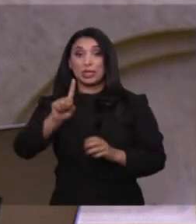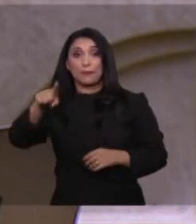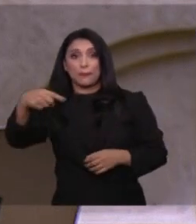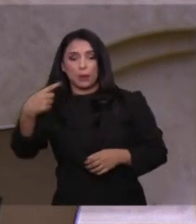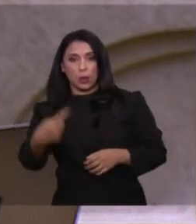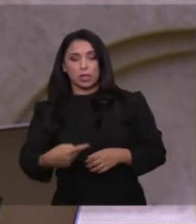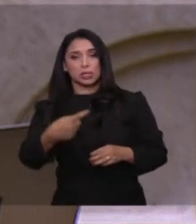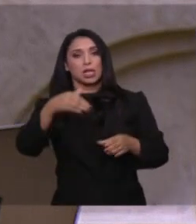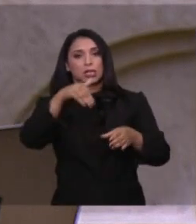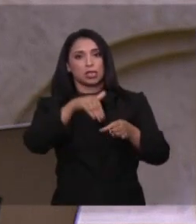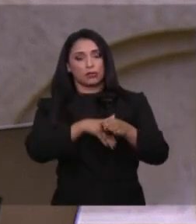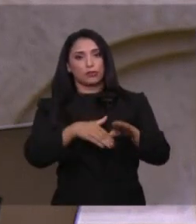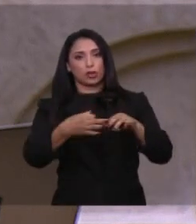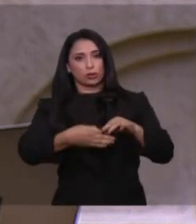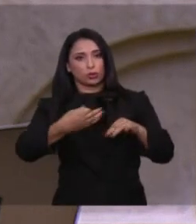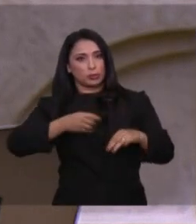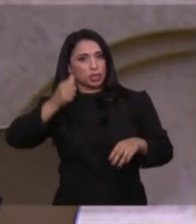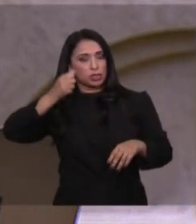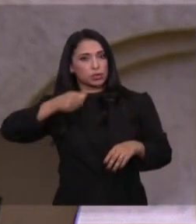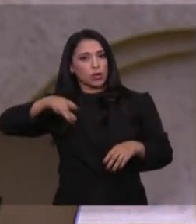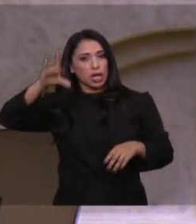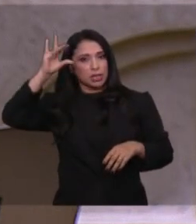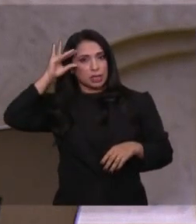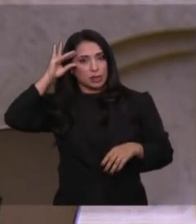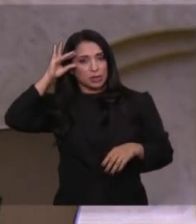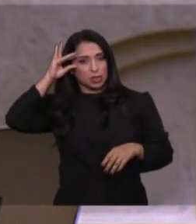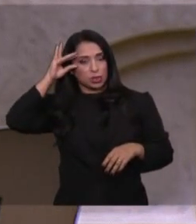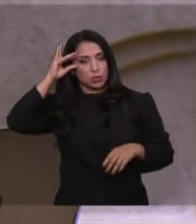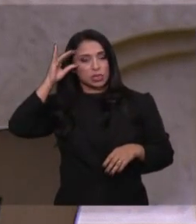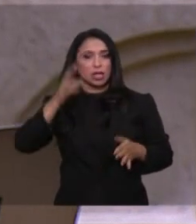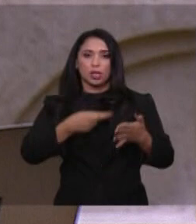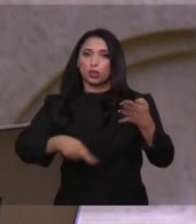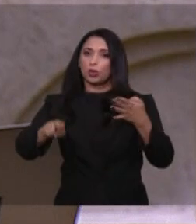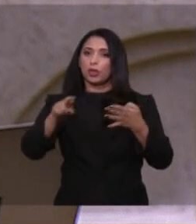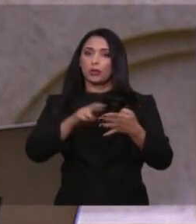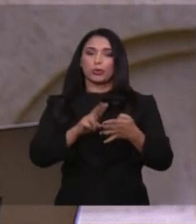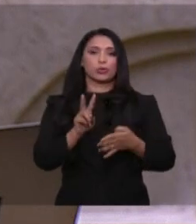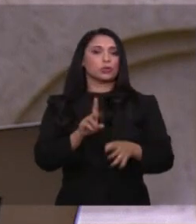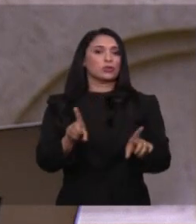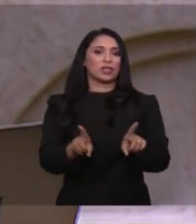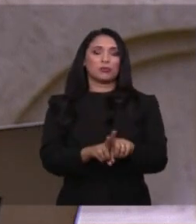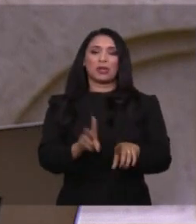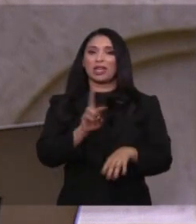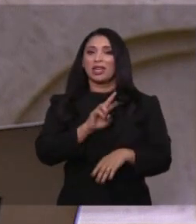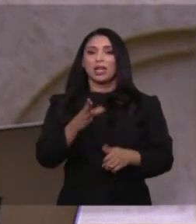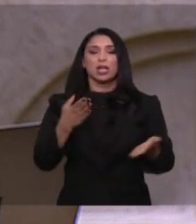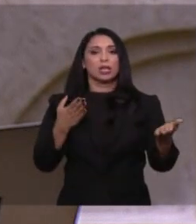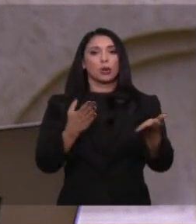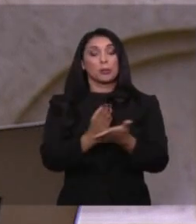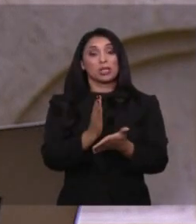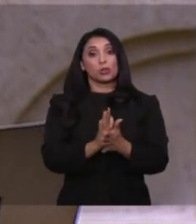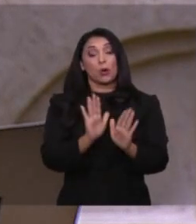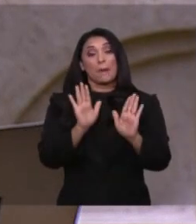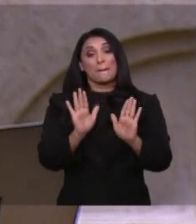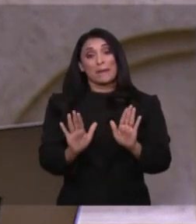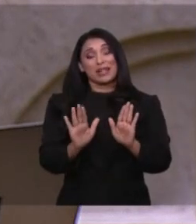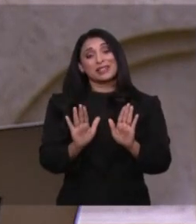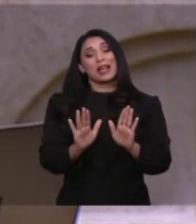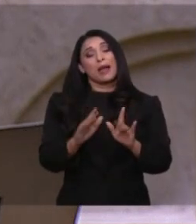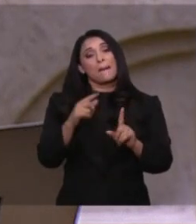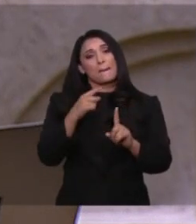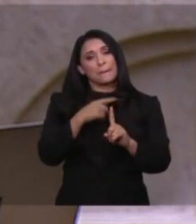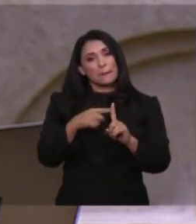do ministro André Mendonça, que também negava provimento ao recurso, mas divergia parcialmente do relator